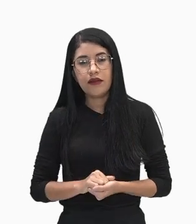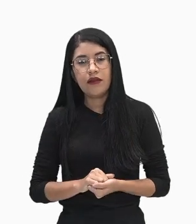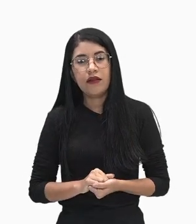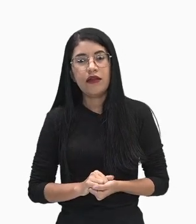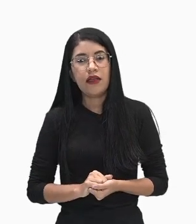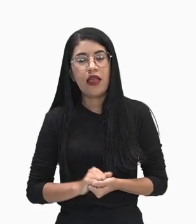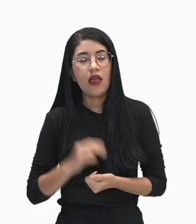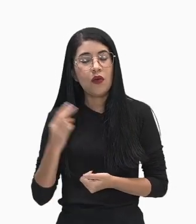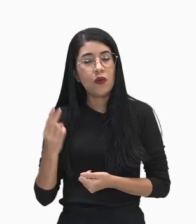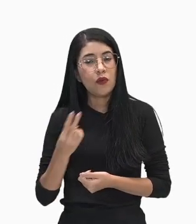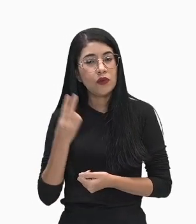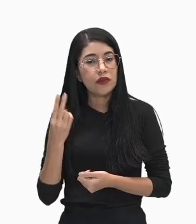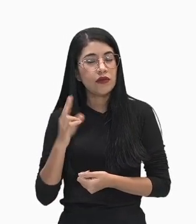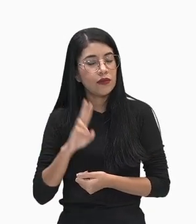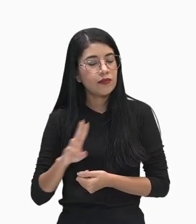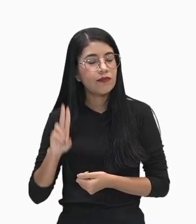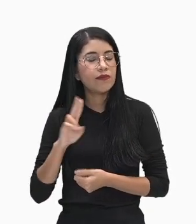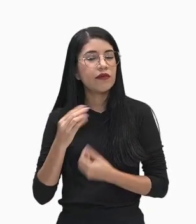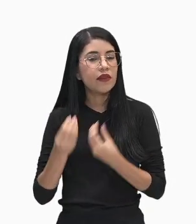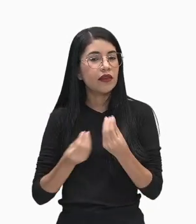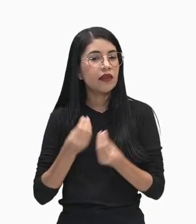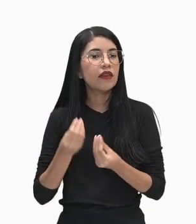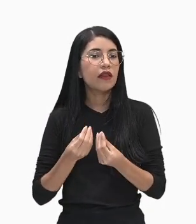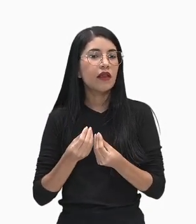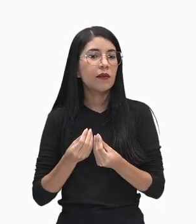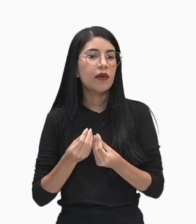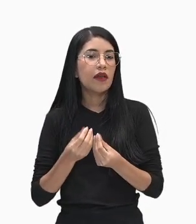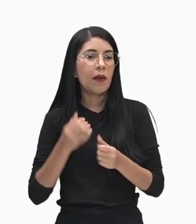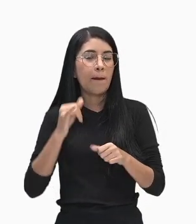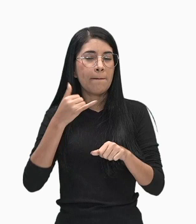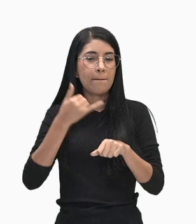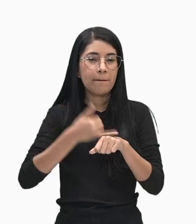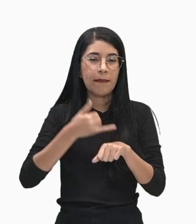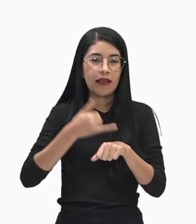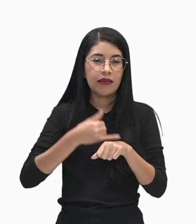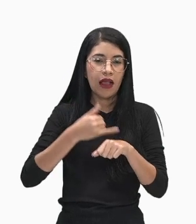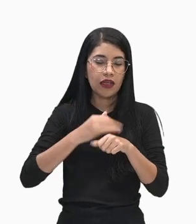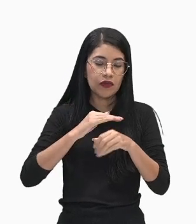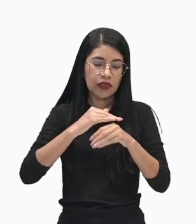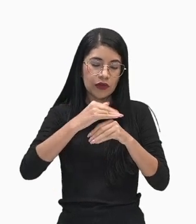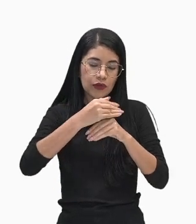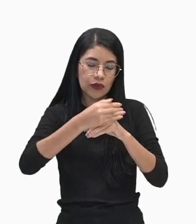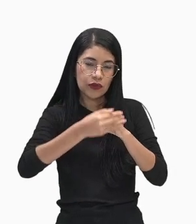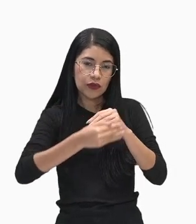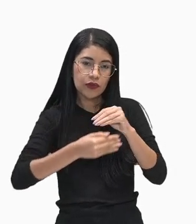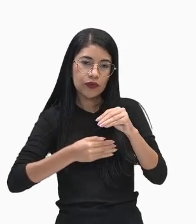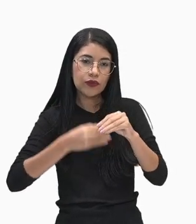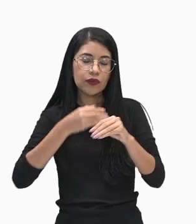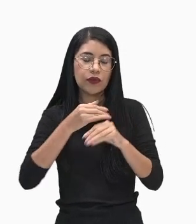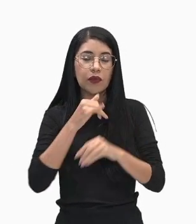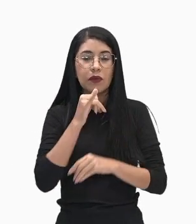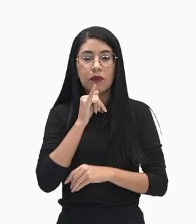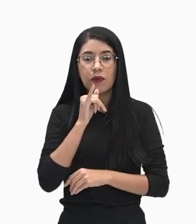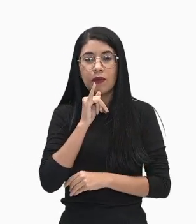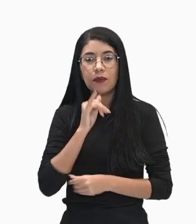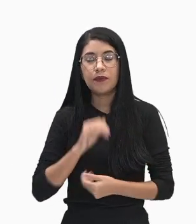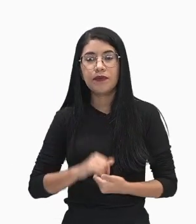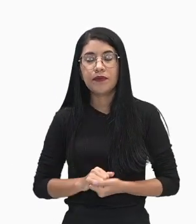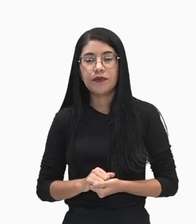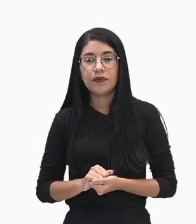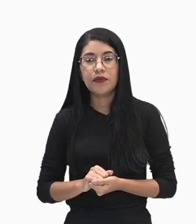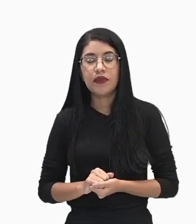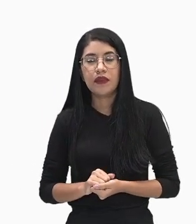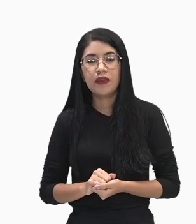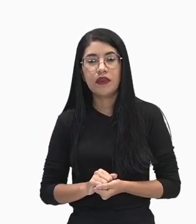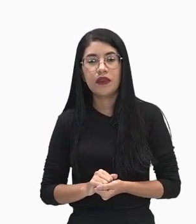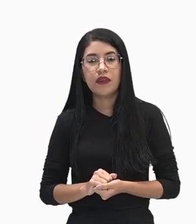muito utilizado no recobrimento de metais. Por exemplo, então, a gente usa